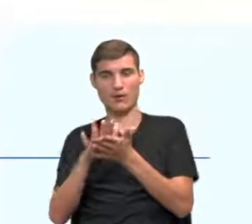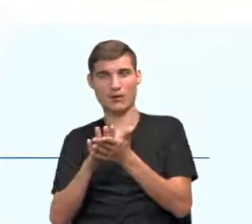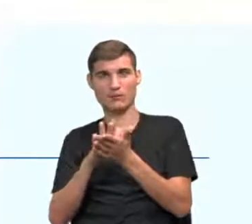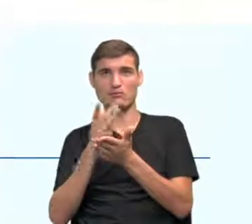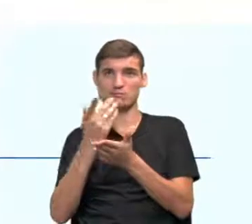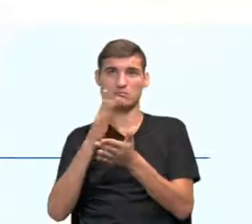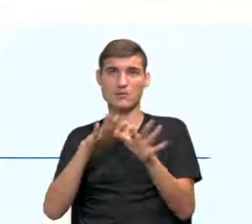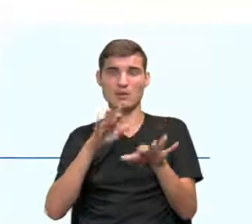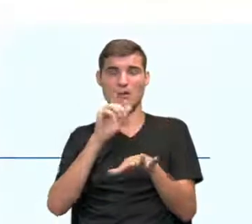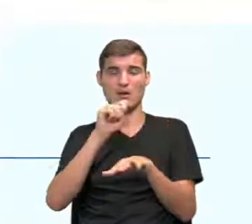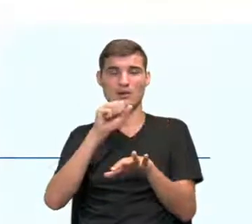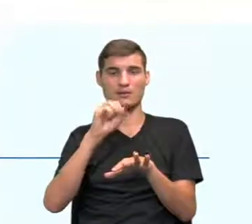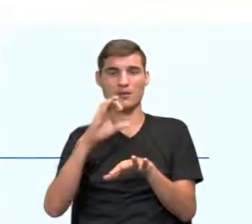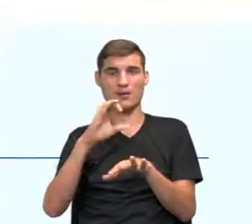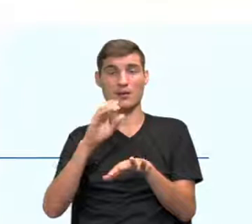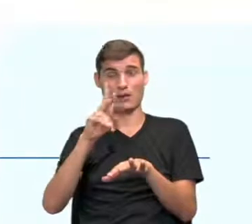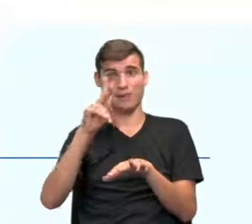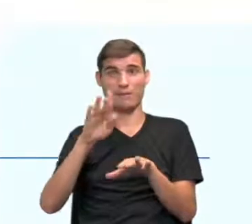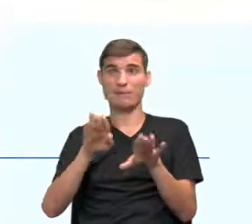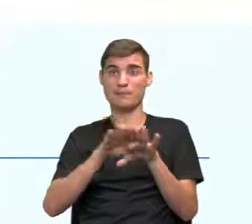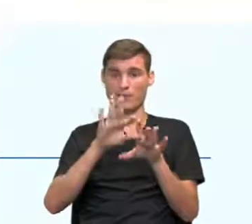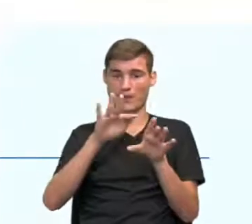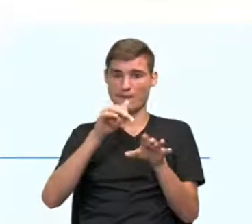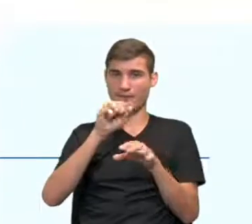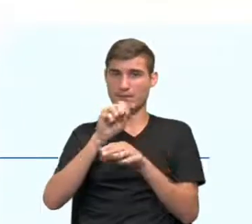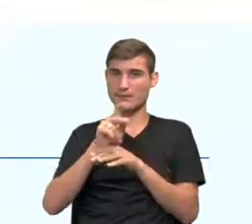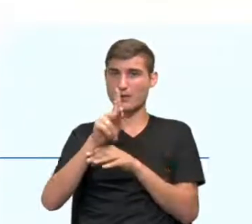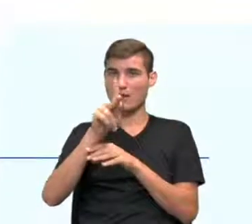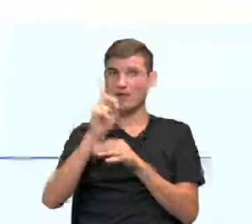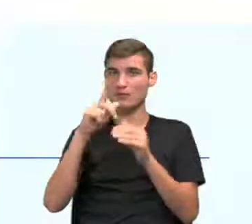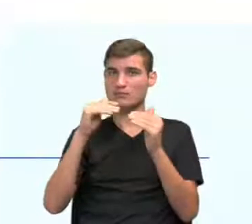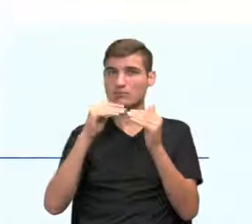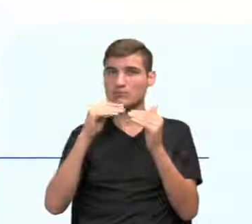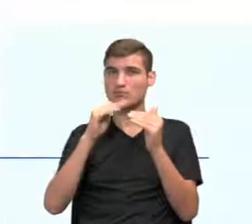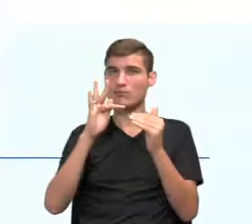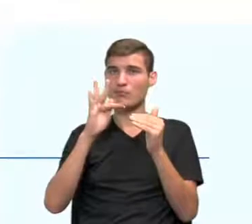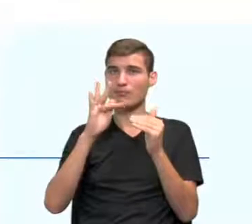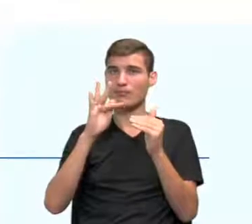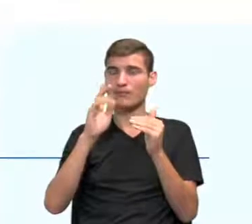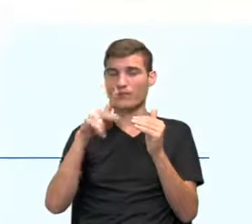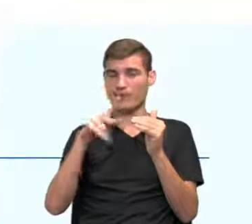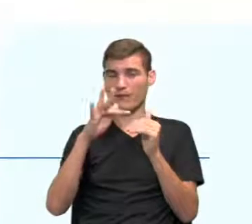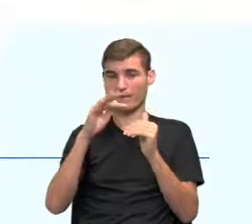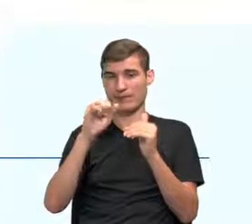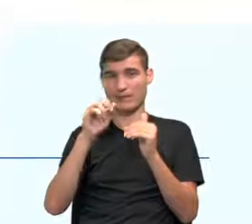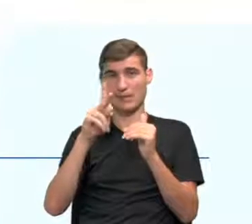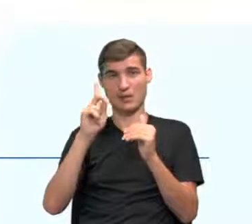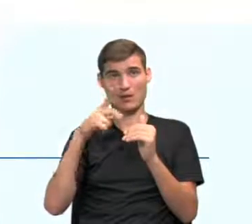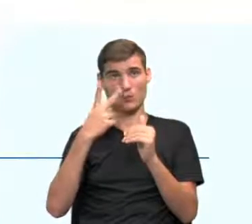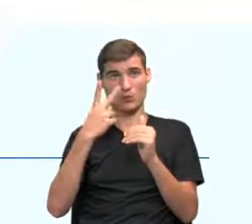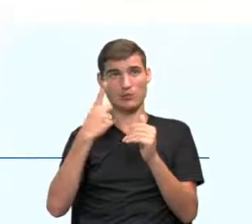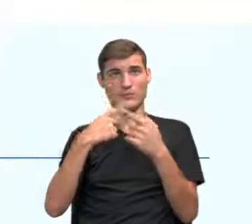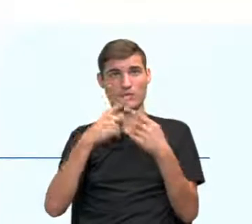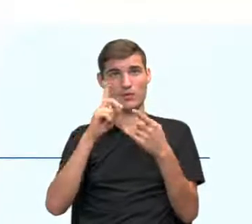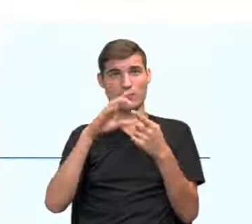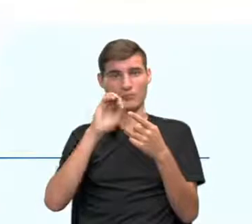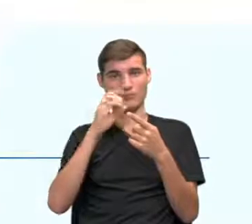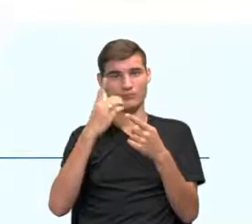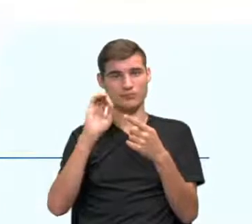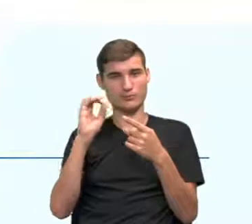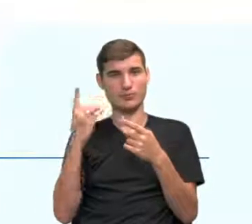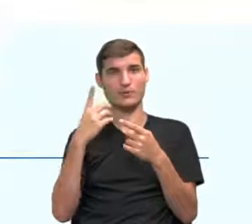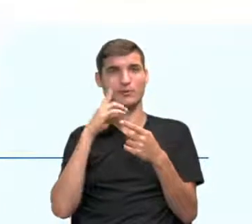ASK. O FSK, aqui falando de um FSK de 2, porque ele é binário, eu transmito com